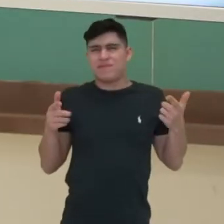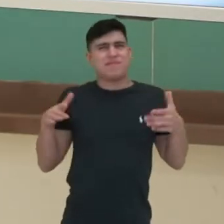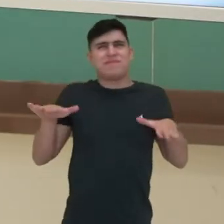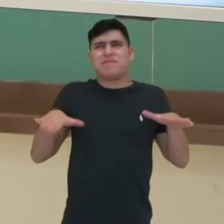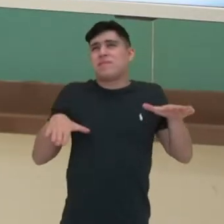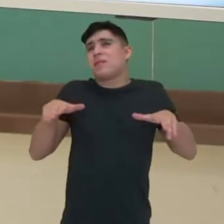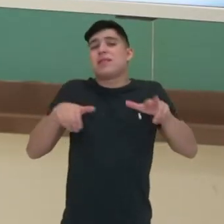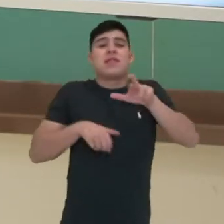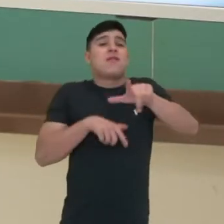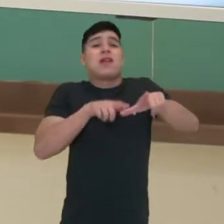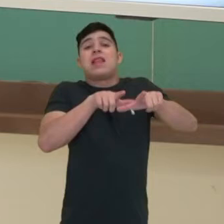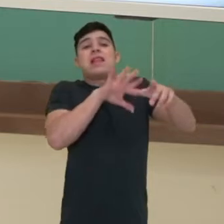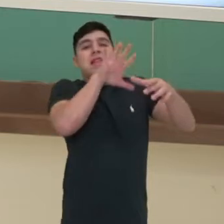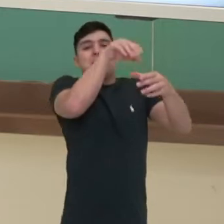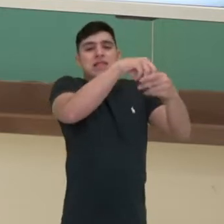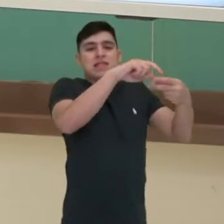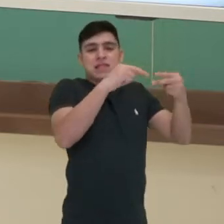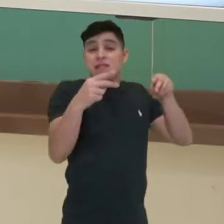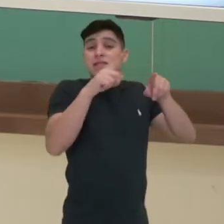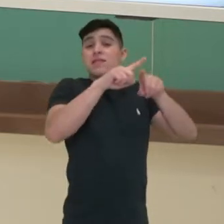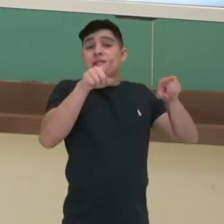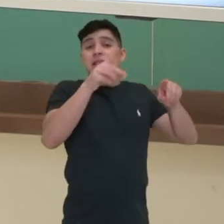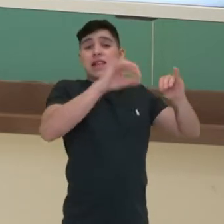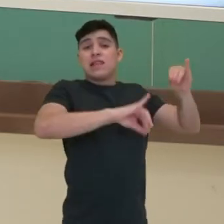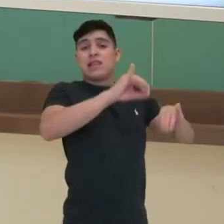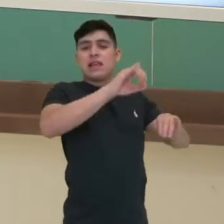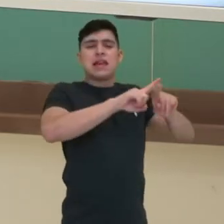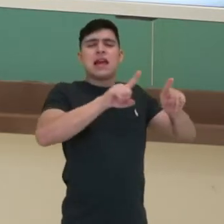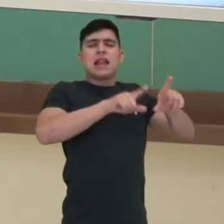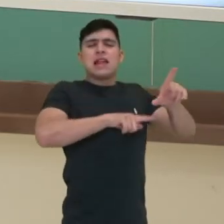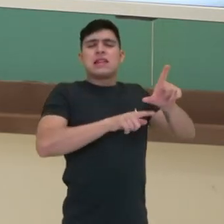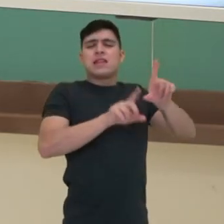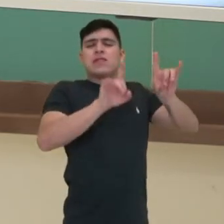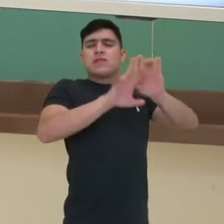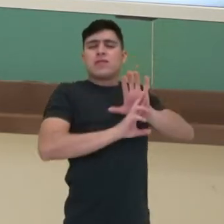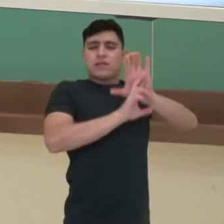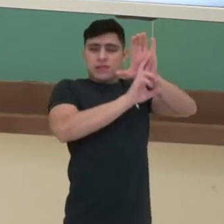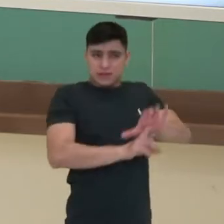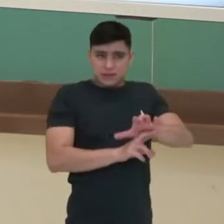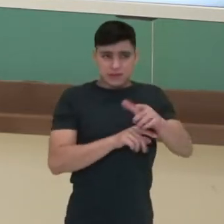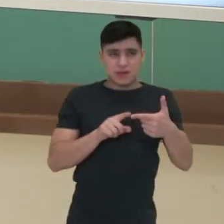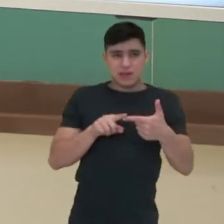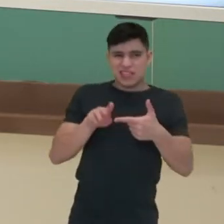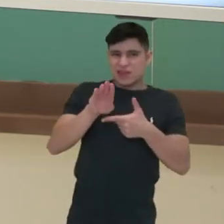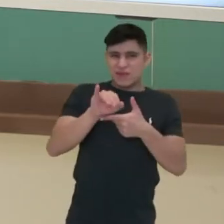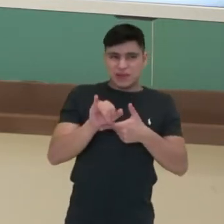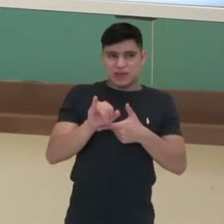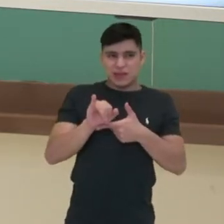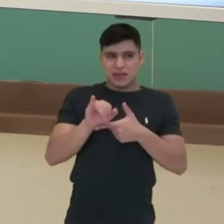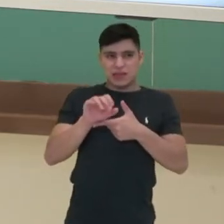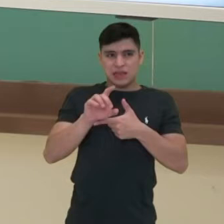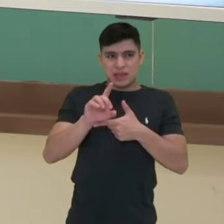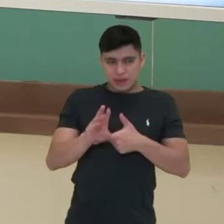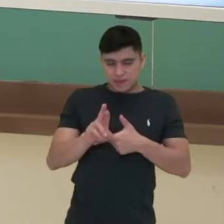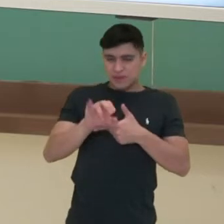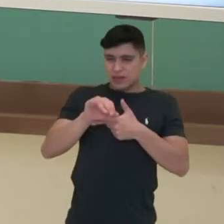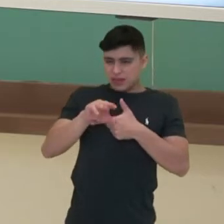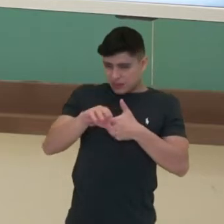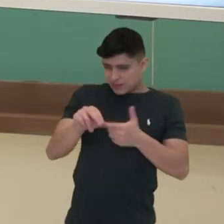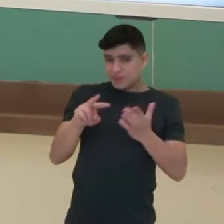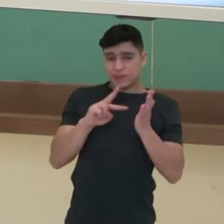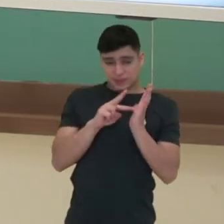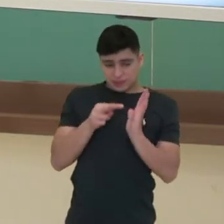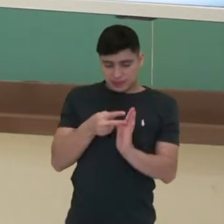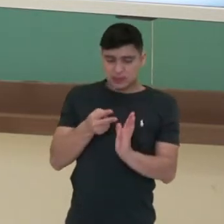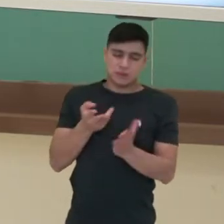não é uma letra que existe lá, e sim um composto químico. O dihibridismo, 2 características distintas, né, provenientes daí de